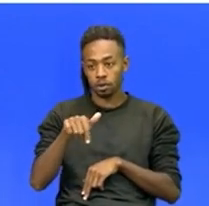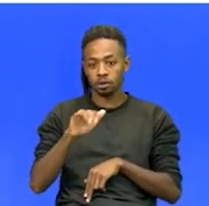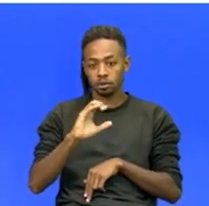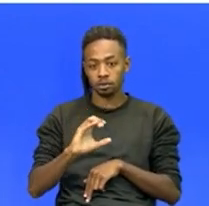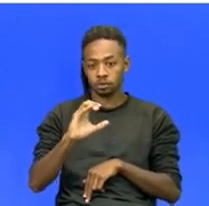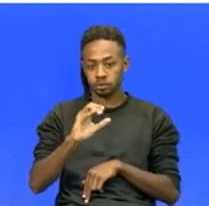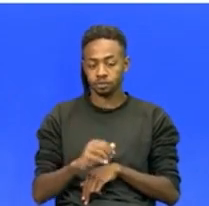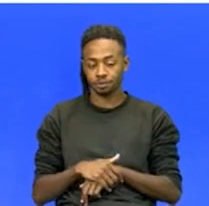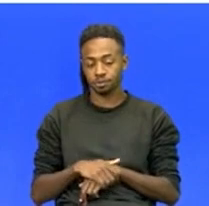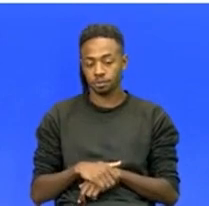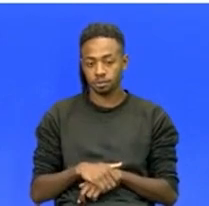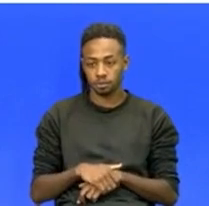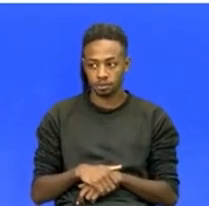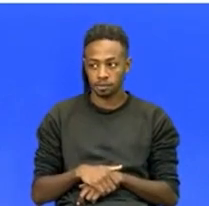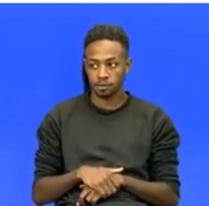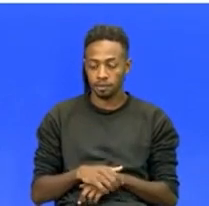C.